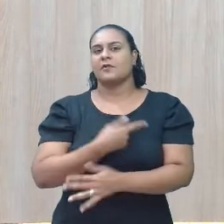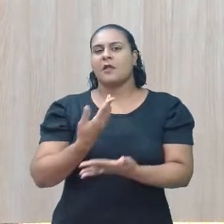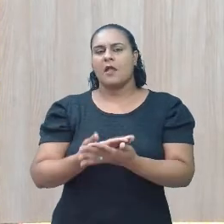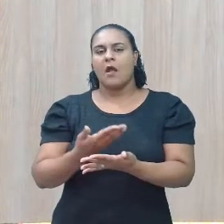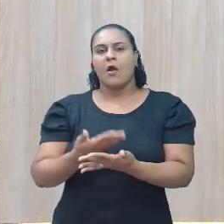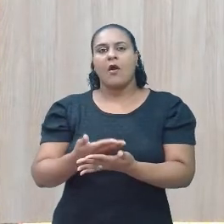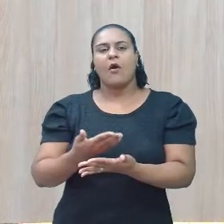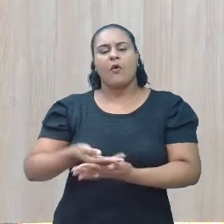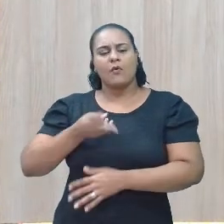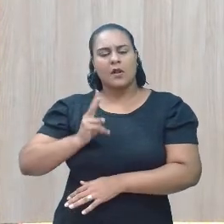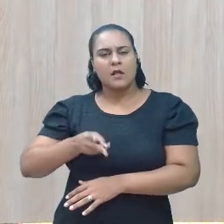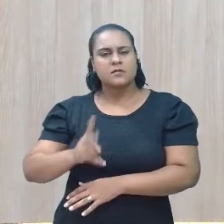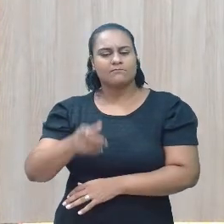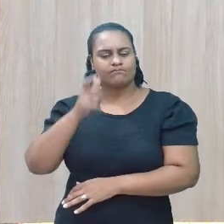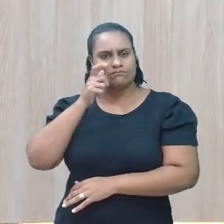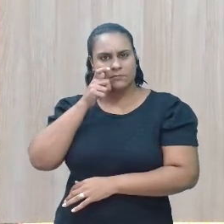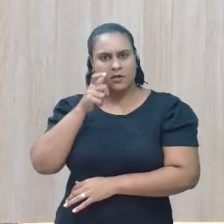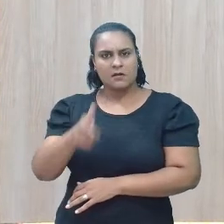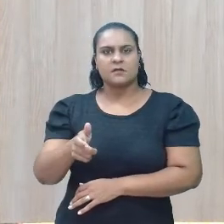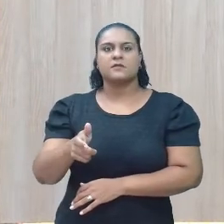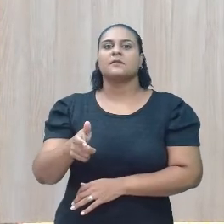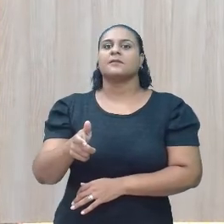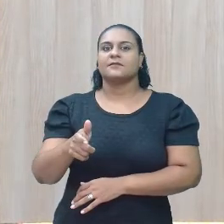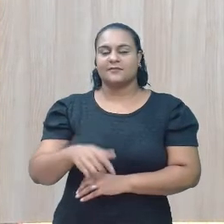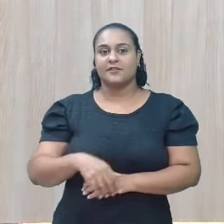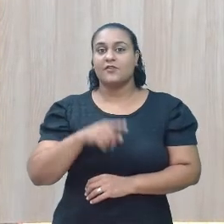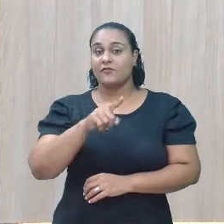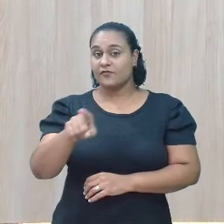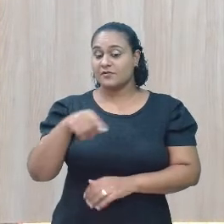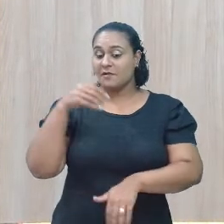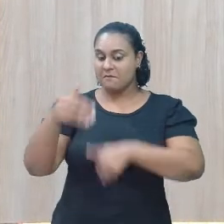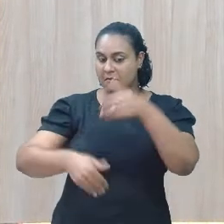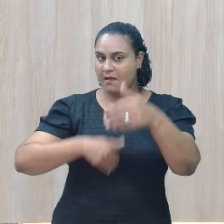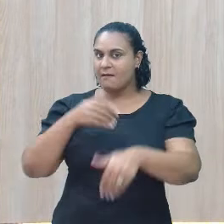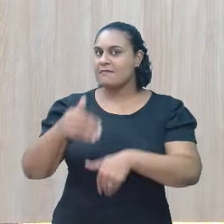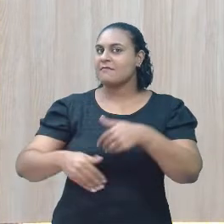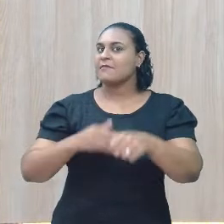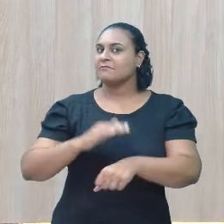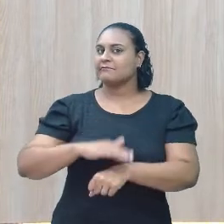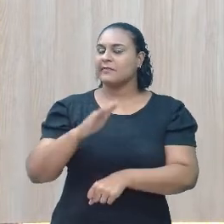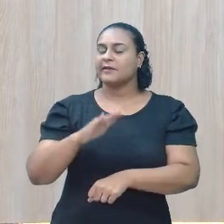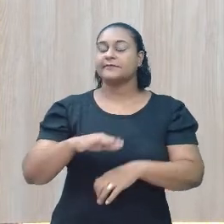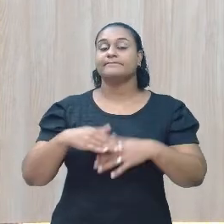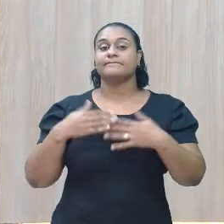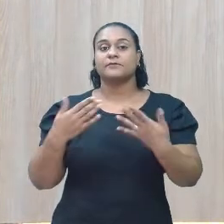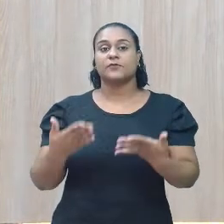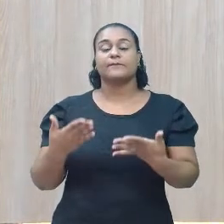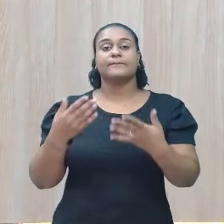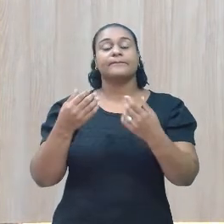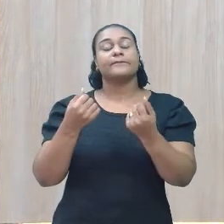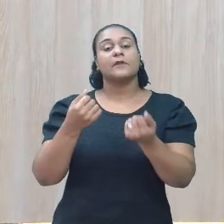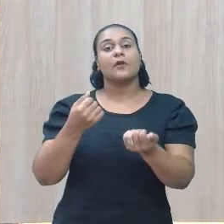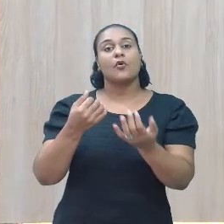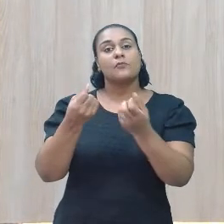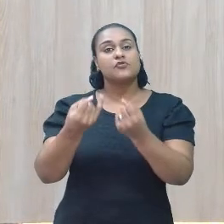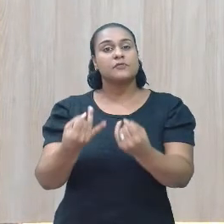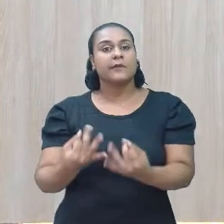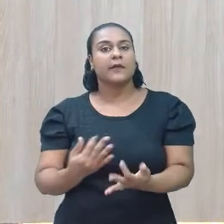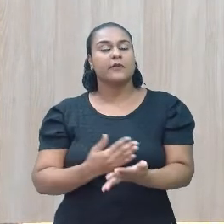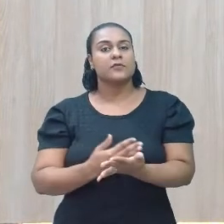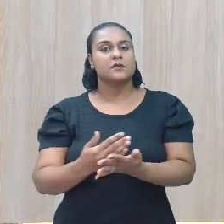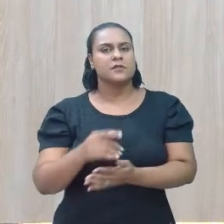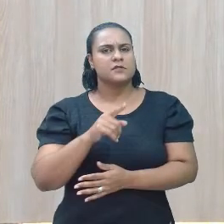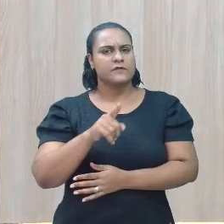vez mais interessante para você e cada vez mais participativa, tá certo? Então, como eu disse no início, se você está assistindo essa